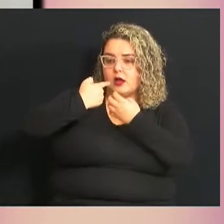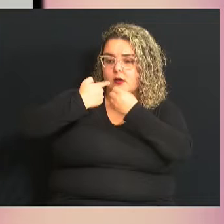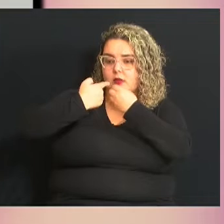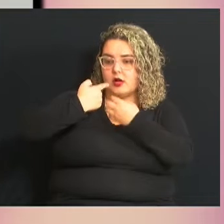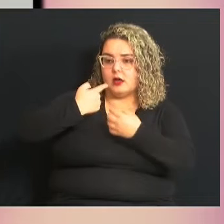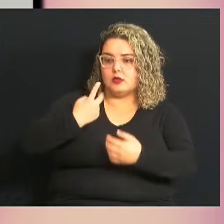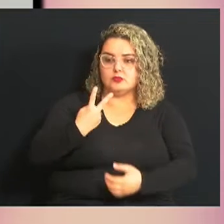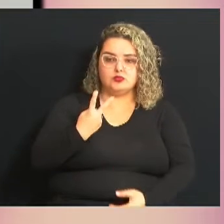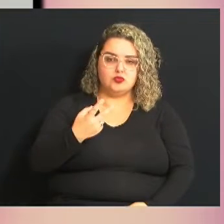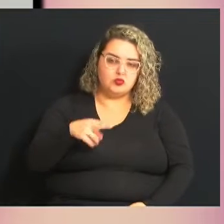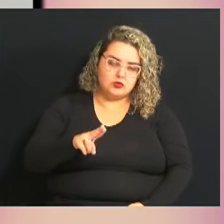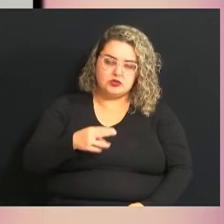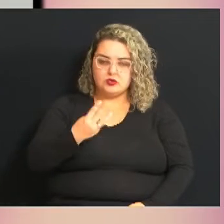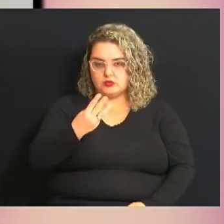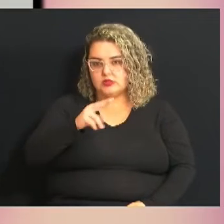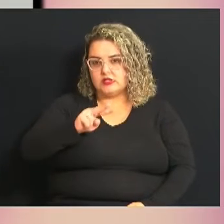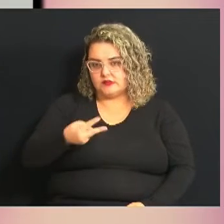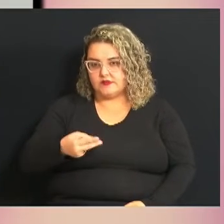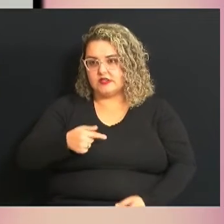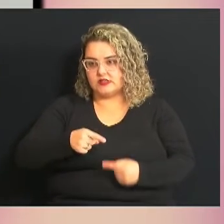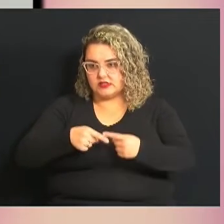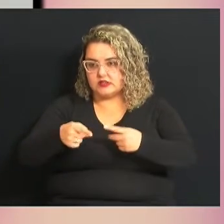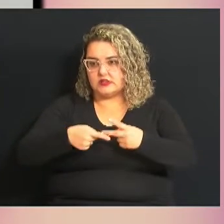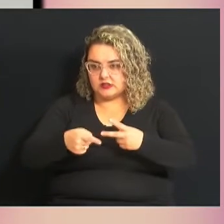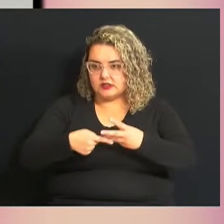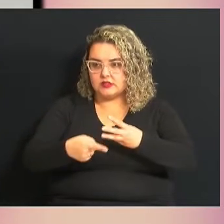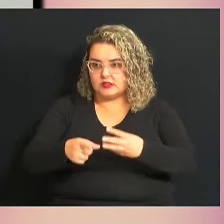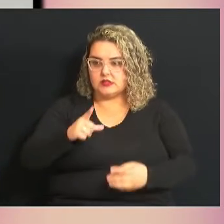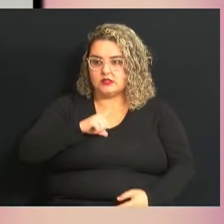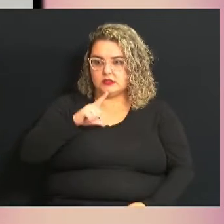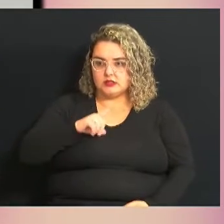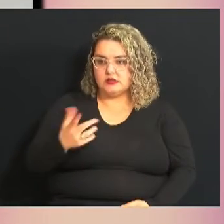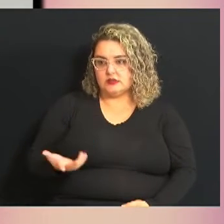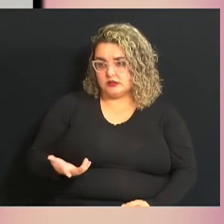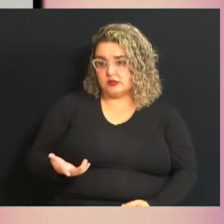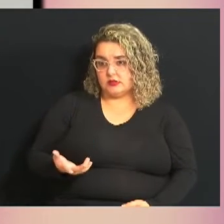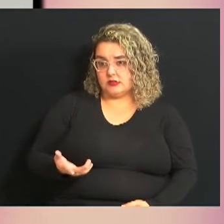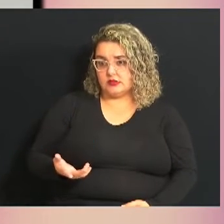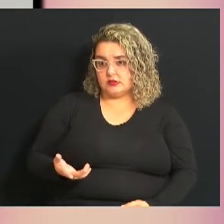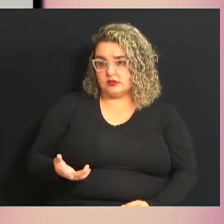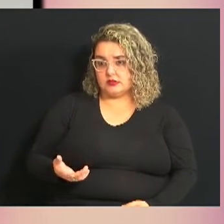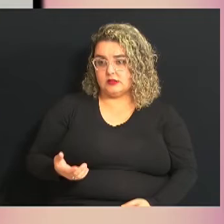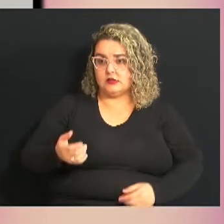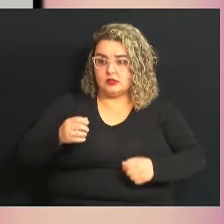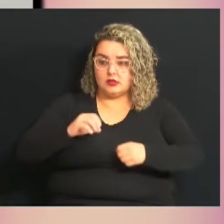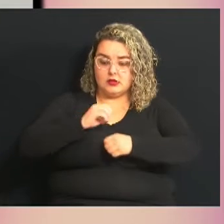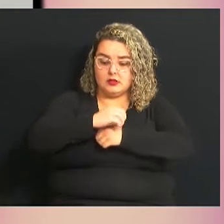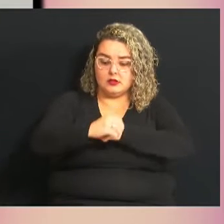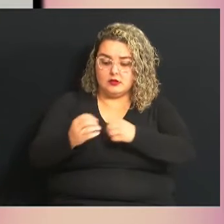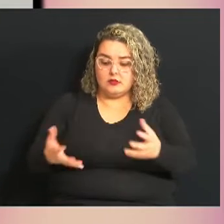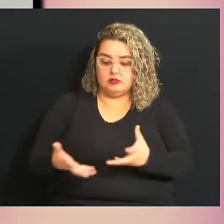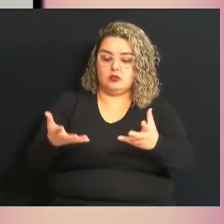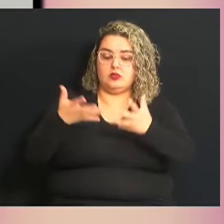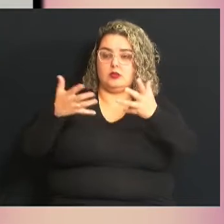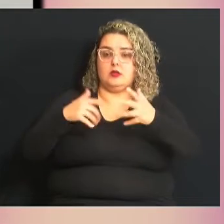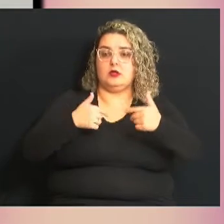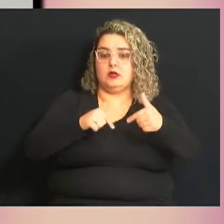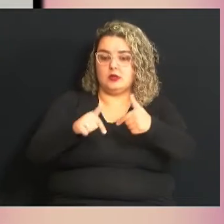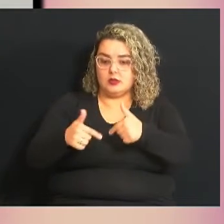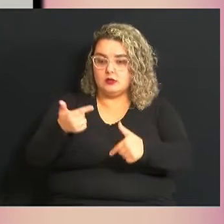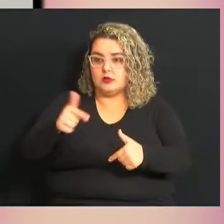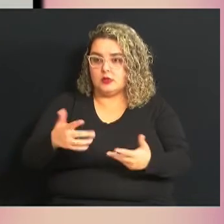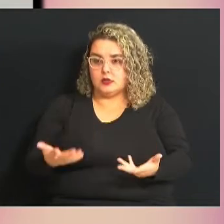semana, tá? E obtém-se, como eu disse, a energização da célula. A célula começa a trabalhar normalmente de novo e